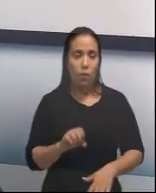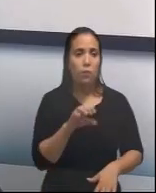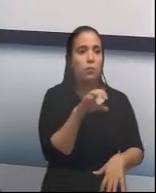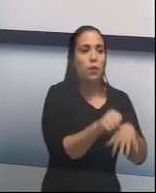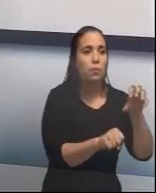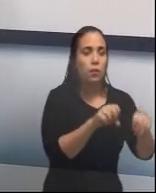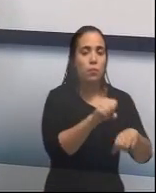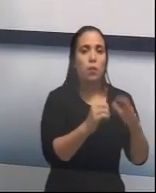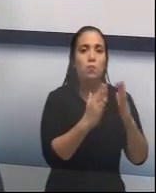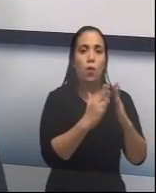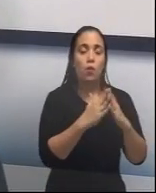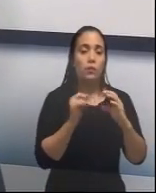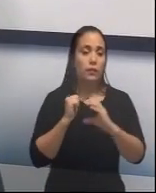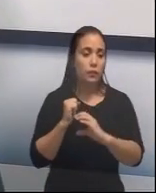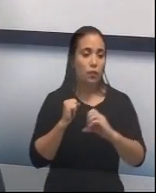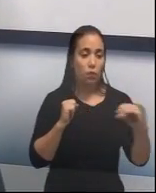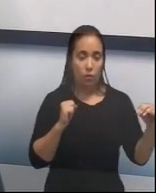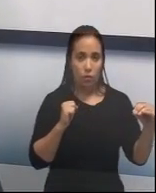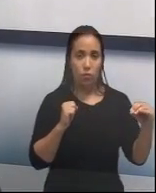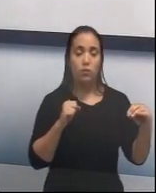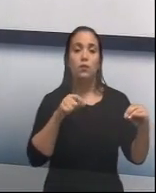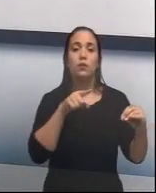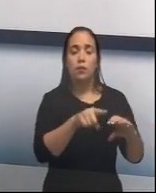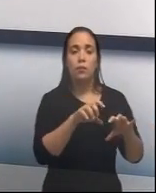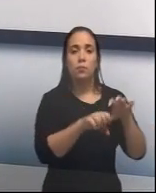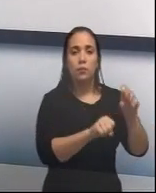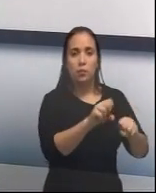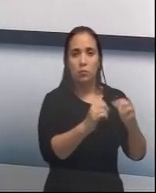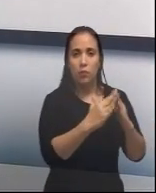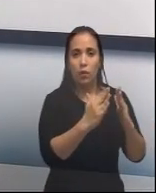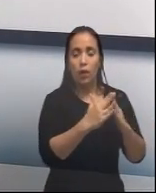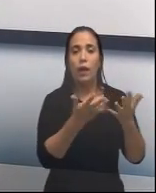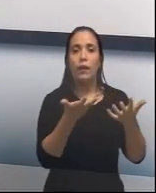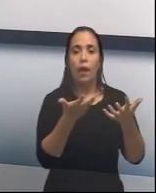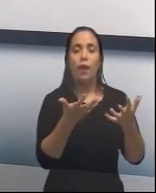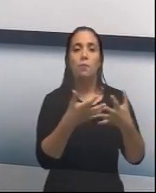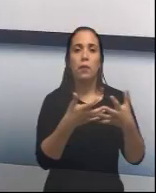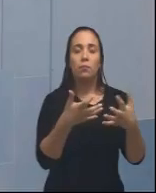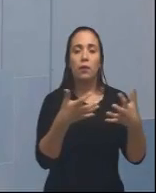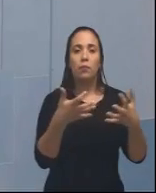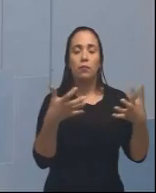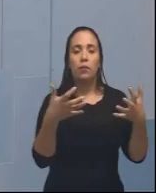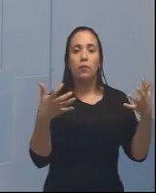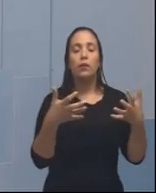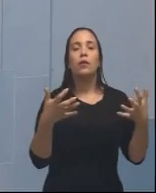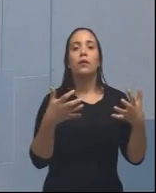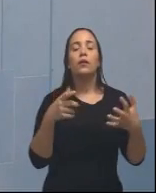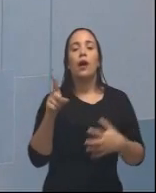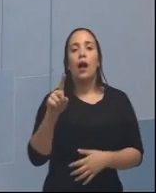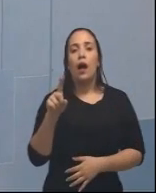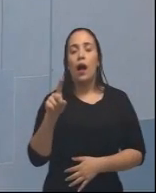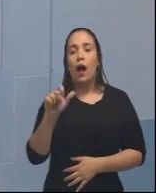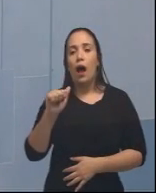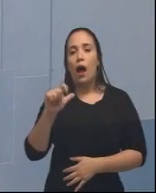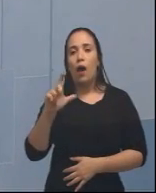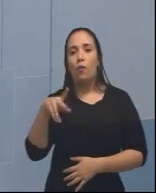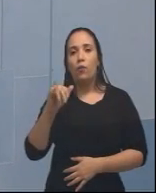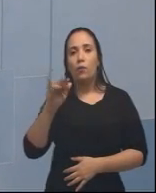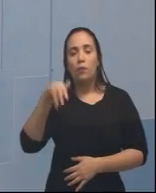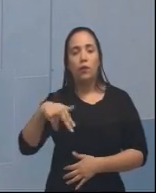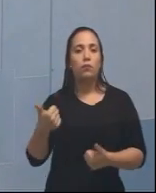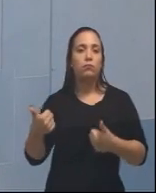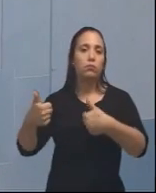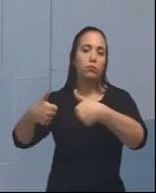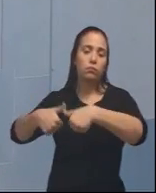do país. Mas especificamente no centro-oeste, está fazendo com que ele cresça e puxando cada vez mais o Geraldo Alckmin para baixo. Da